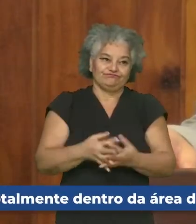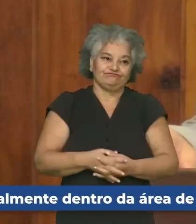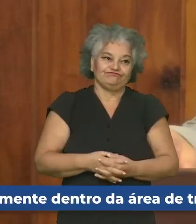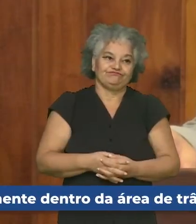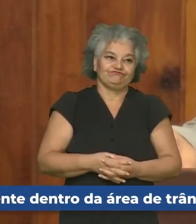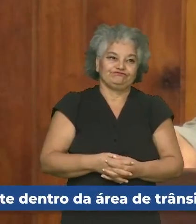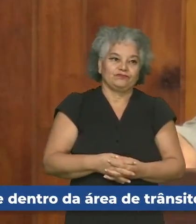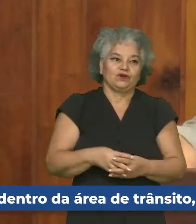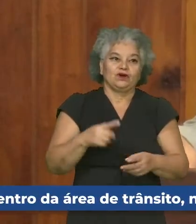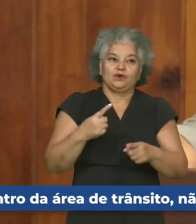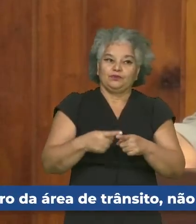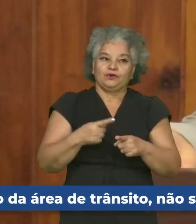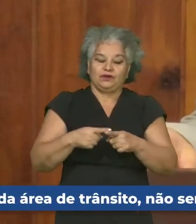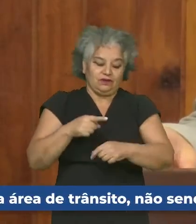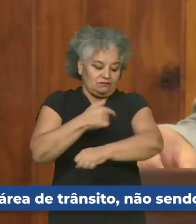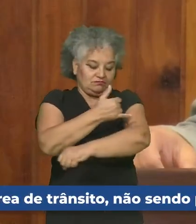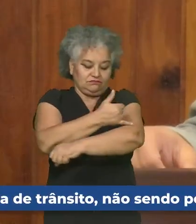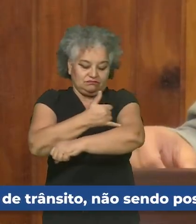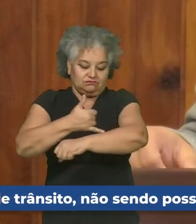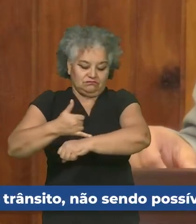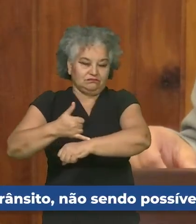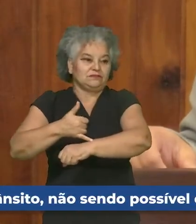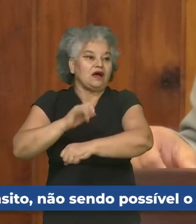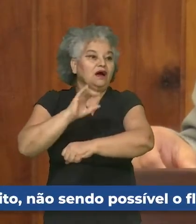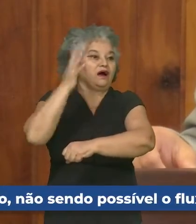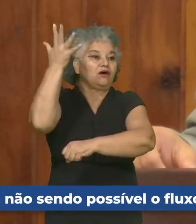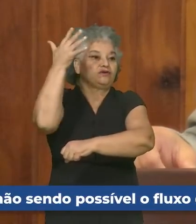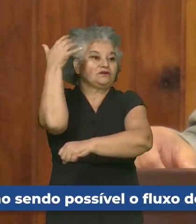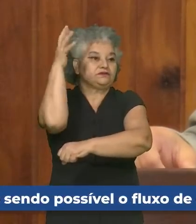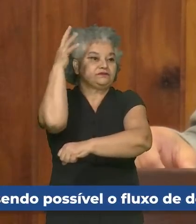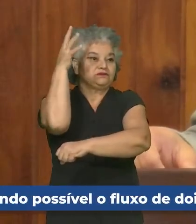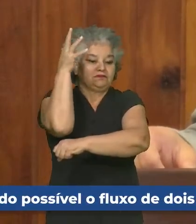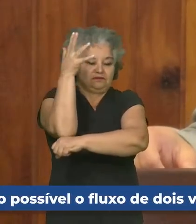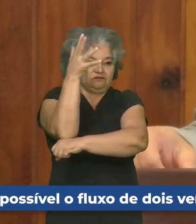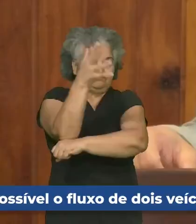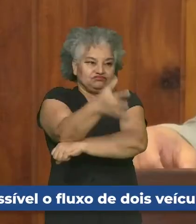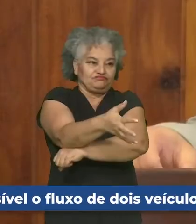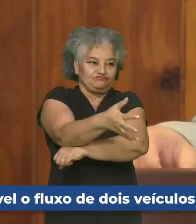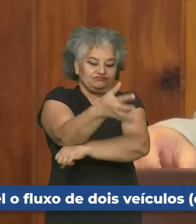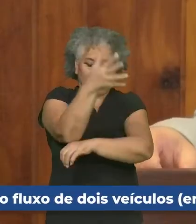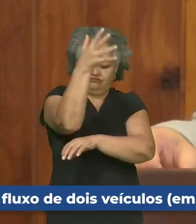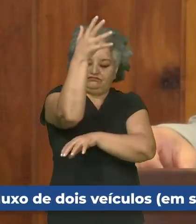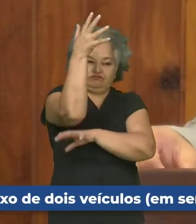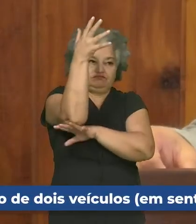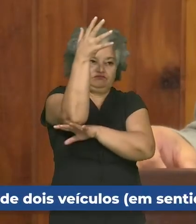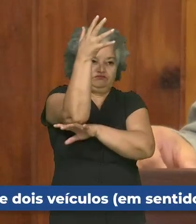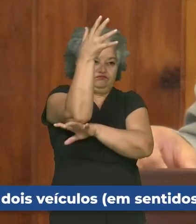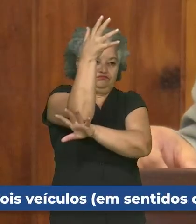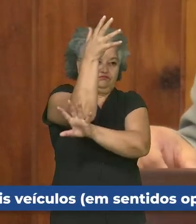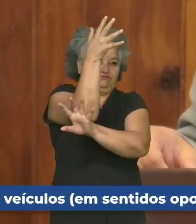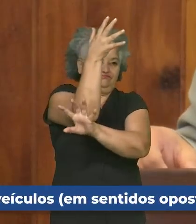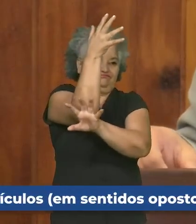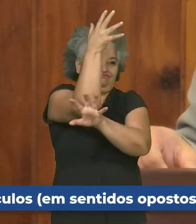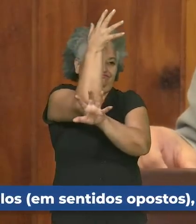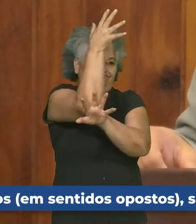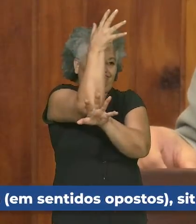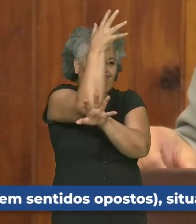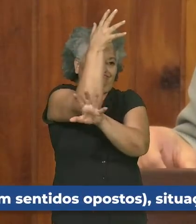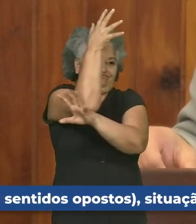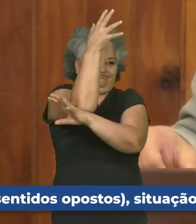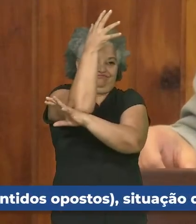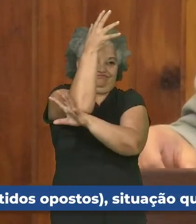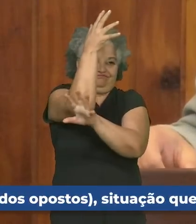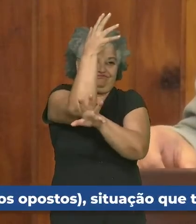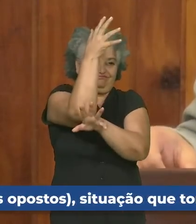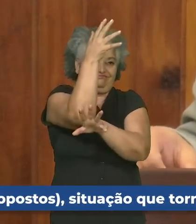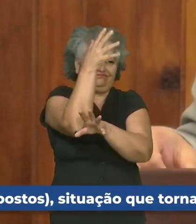e árvores nessa estrada. Muitas dessas raízes já estão expostas, que aumenta significativamente o